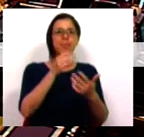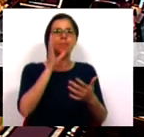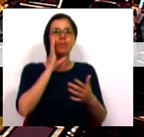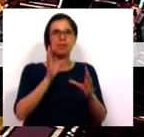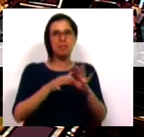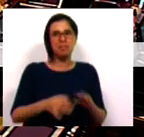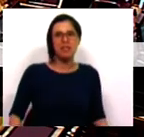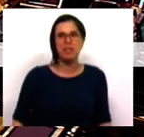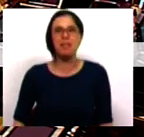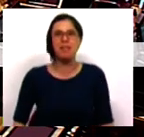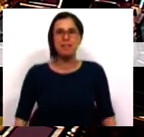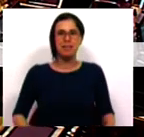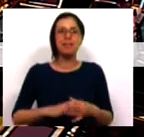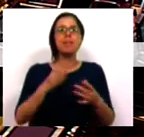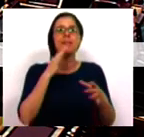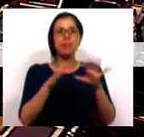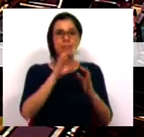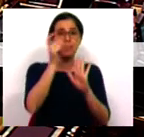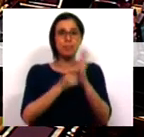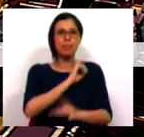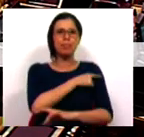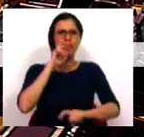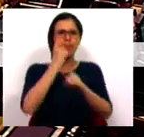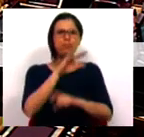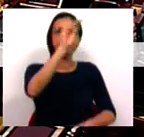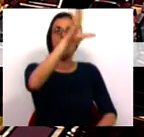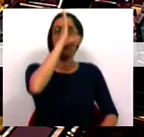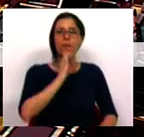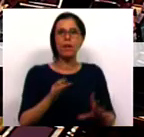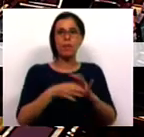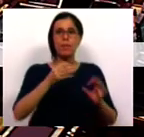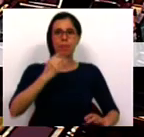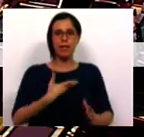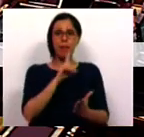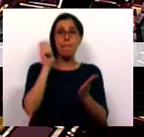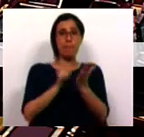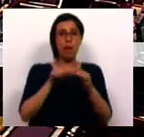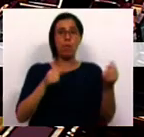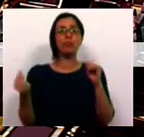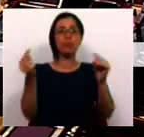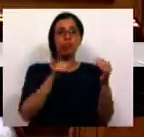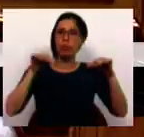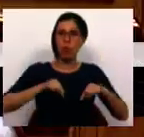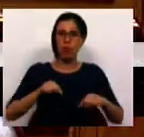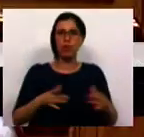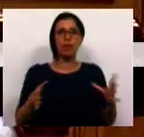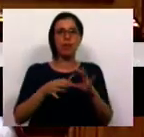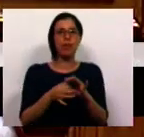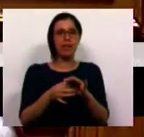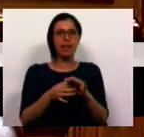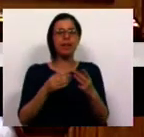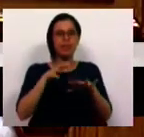senhoras e senhores deputados, sobre este agendamento potestativo que o PSD marcou e que traz hoje a discussão no